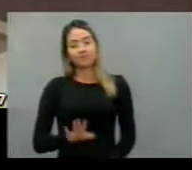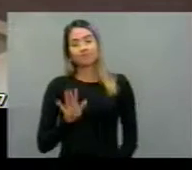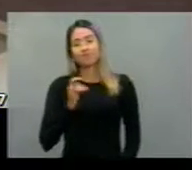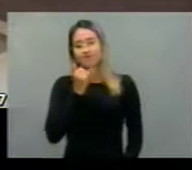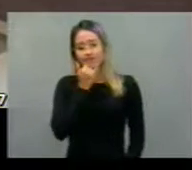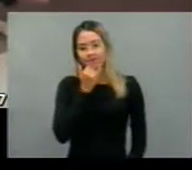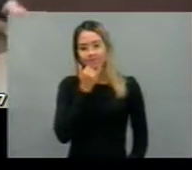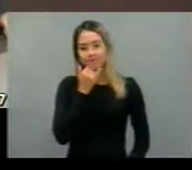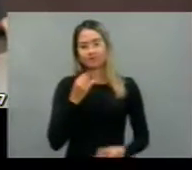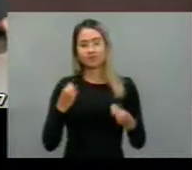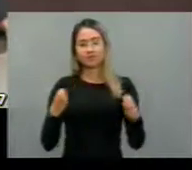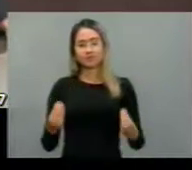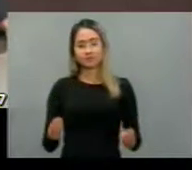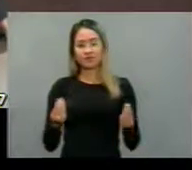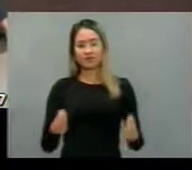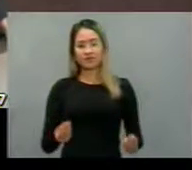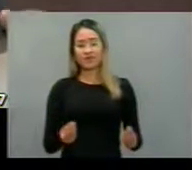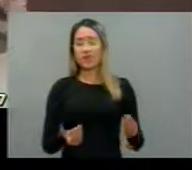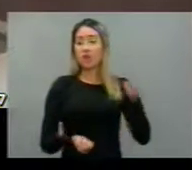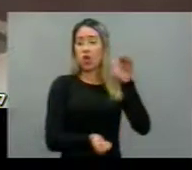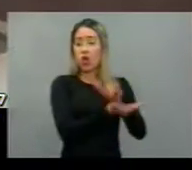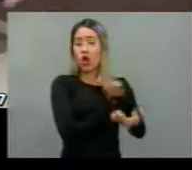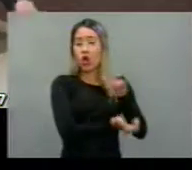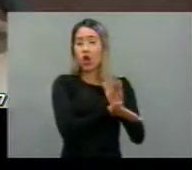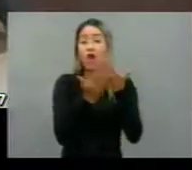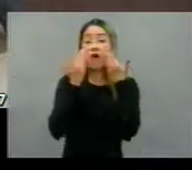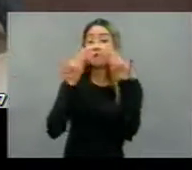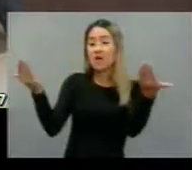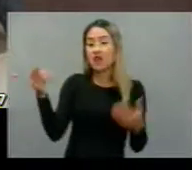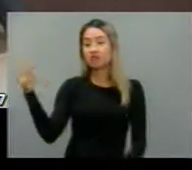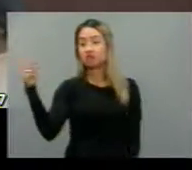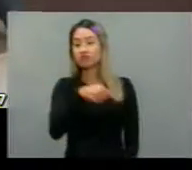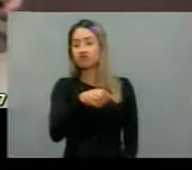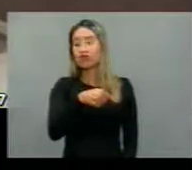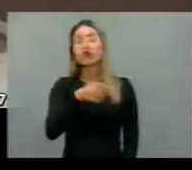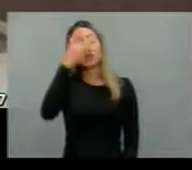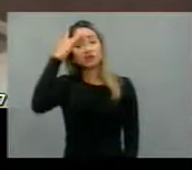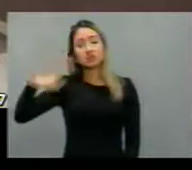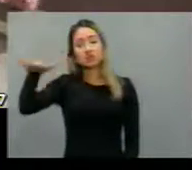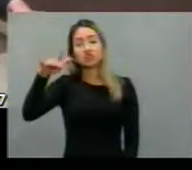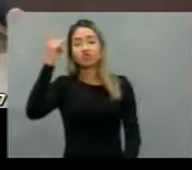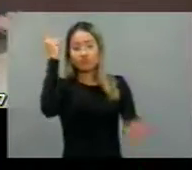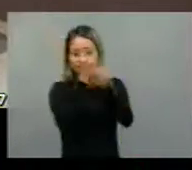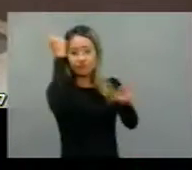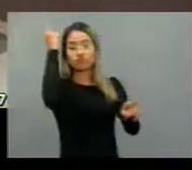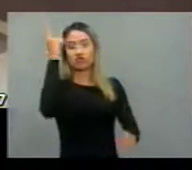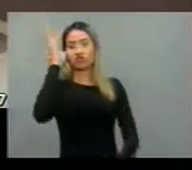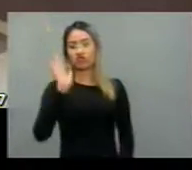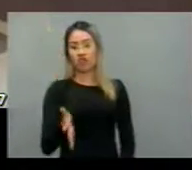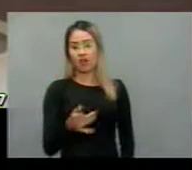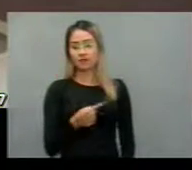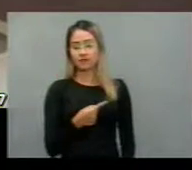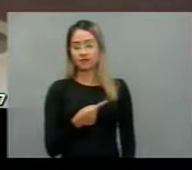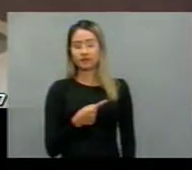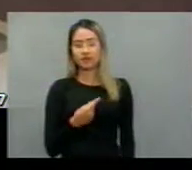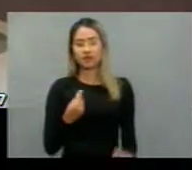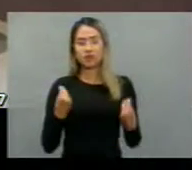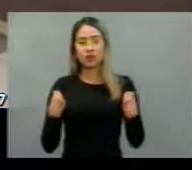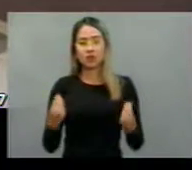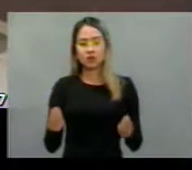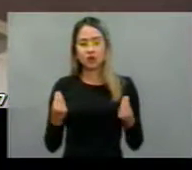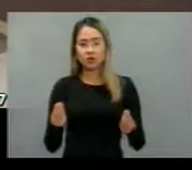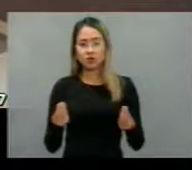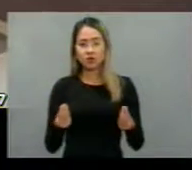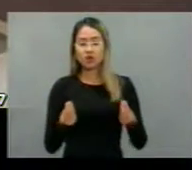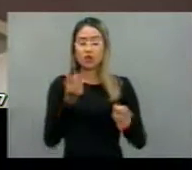as vísceras do esquema. As vísceras do esquema. Entre as grandes corporações da indústria do